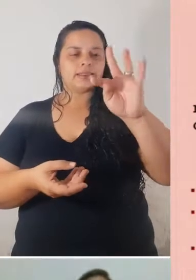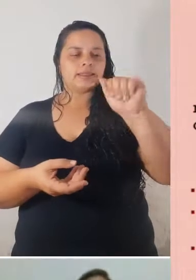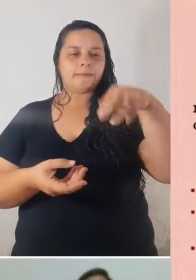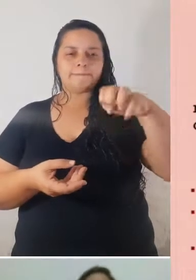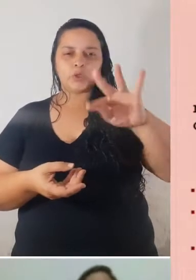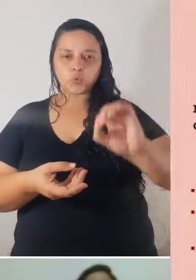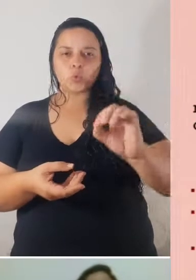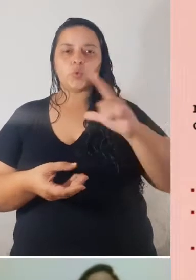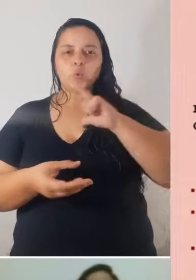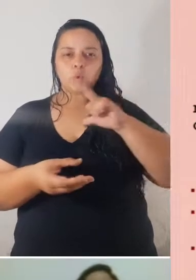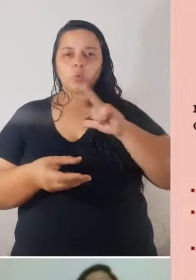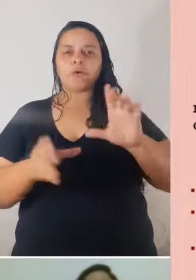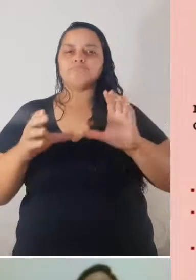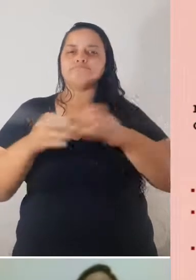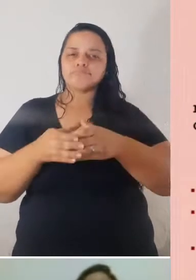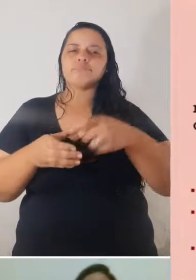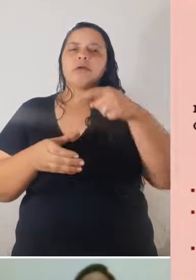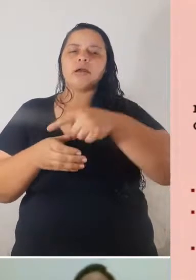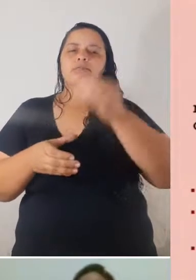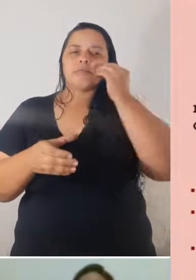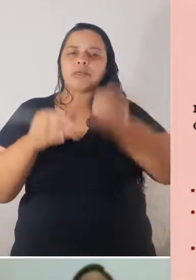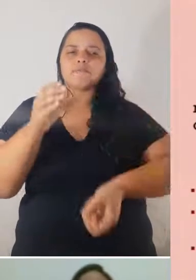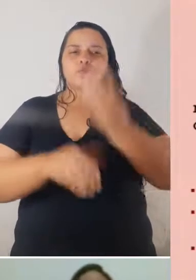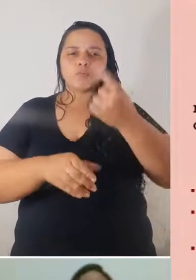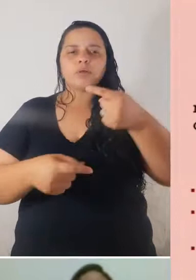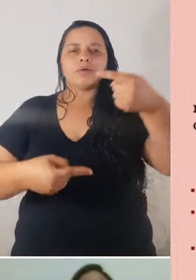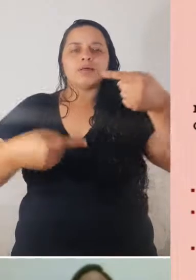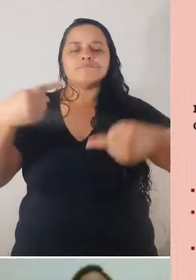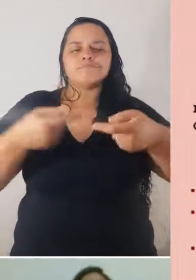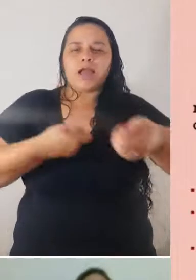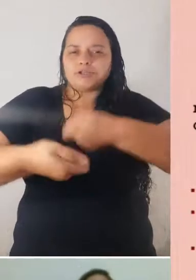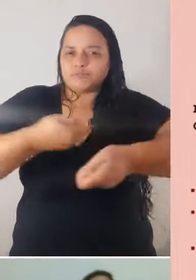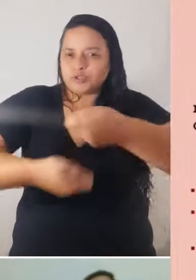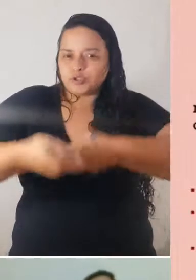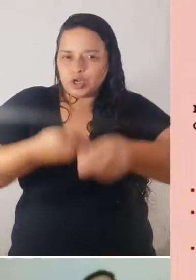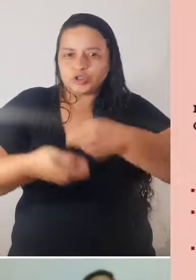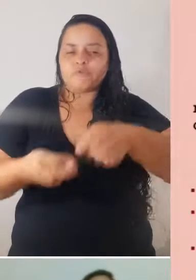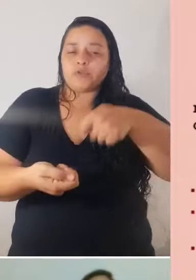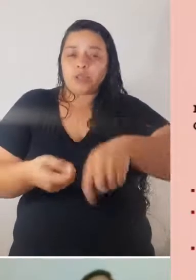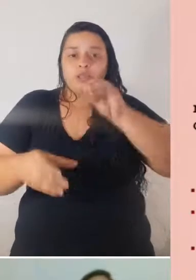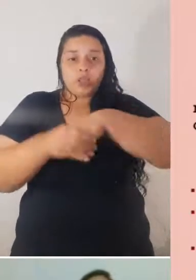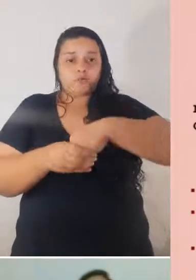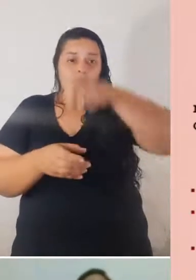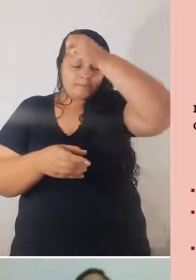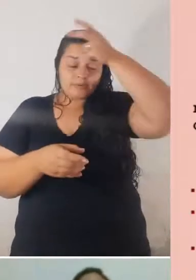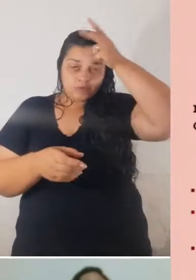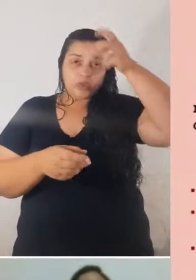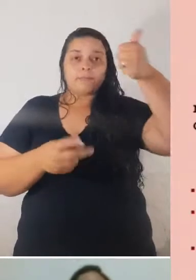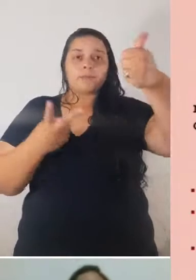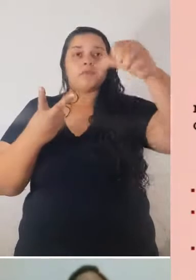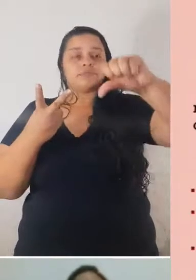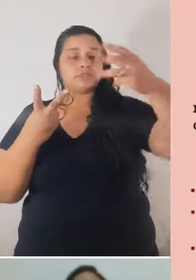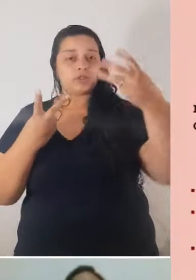objetivo aprofundar a reforma administrativa no serviço público. Em 1939 vai ser criado